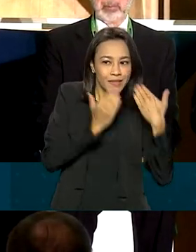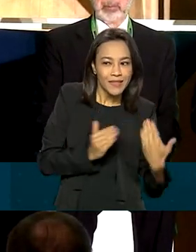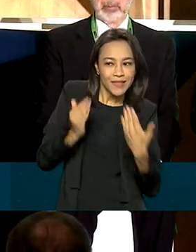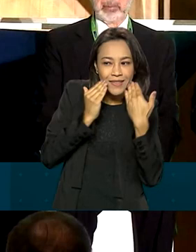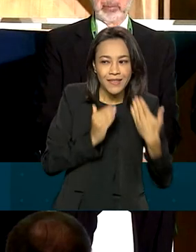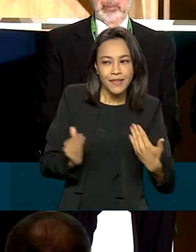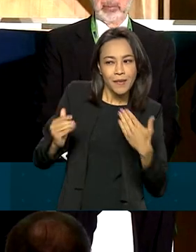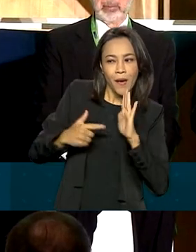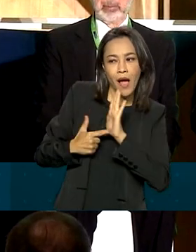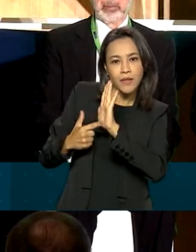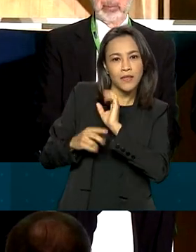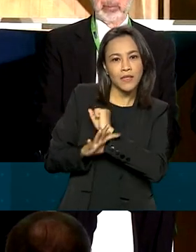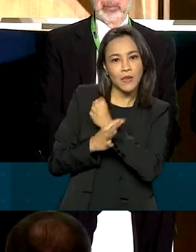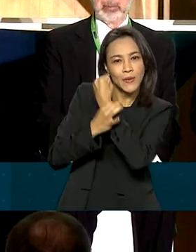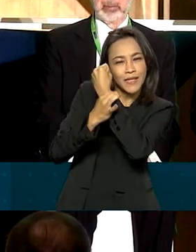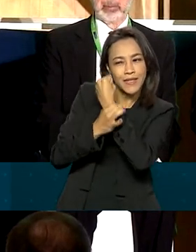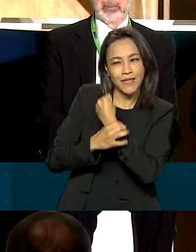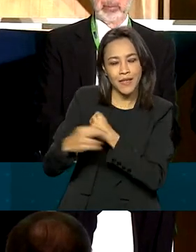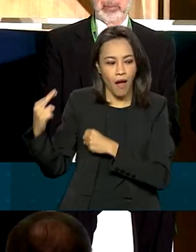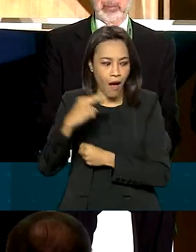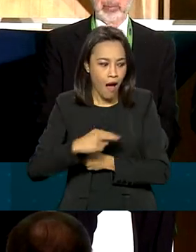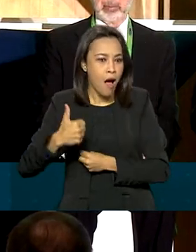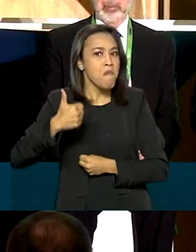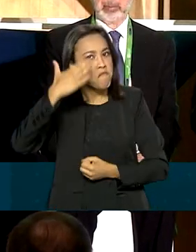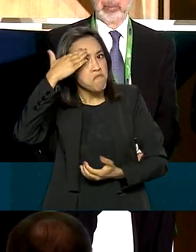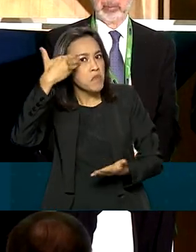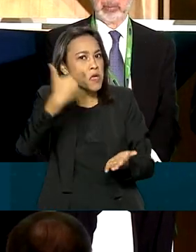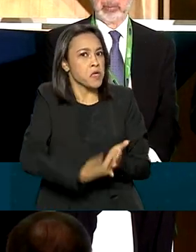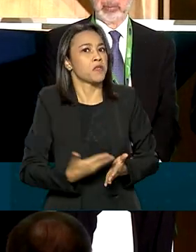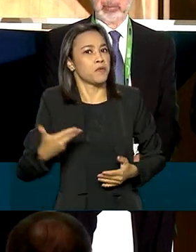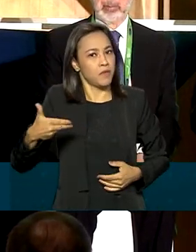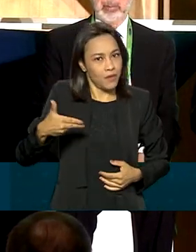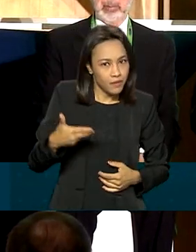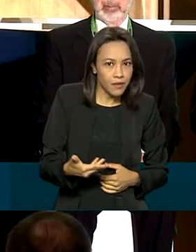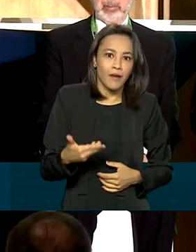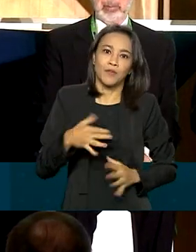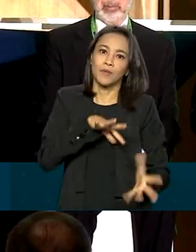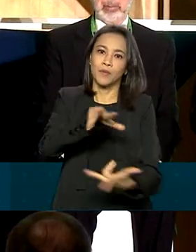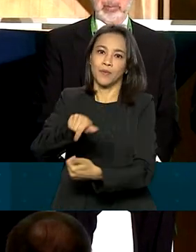a segurança e conquista credibilidade junto ao mundo.